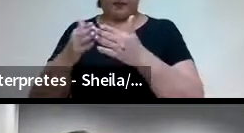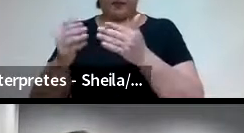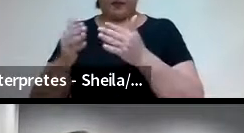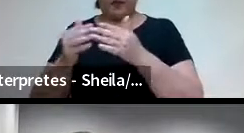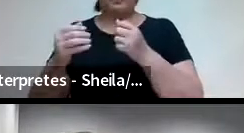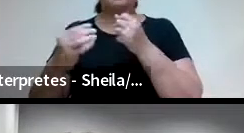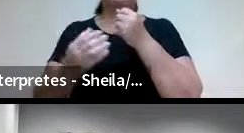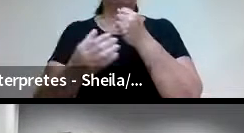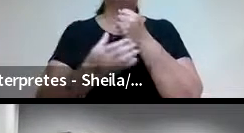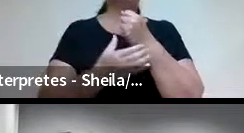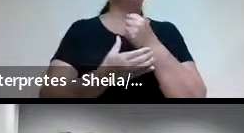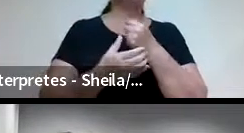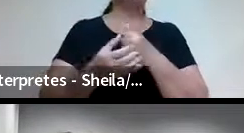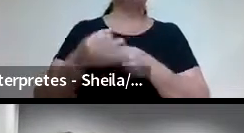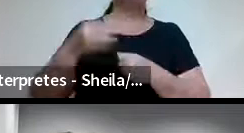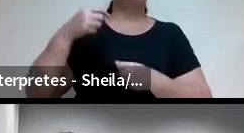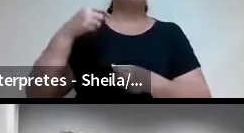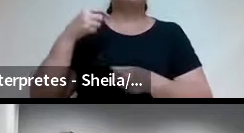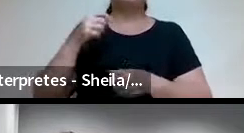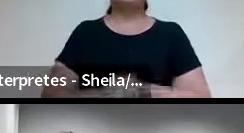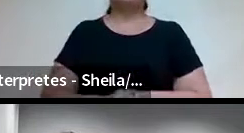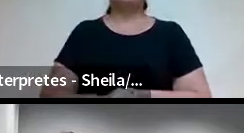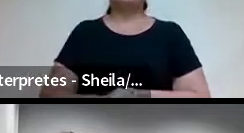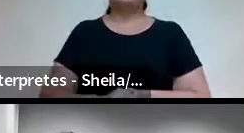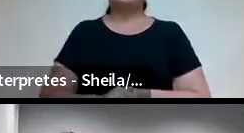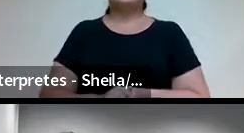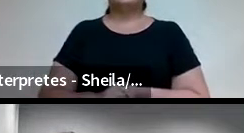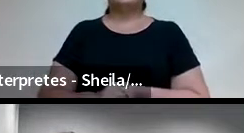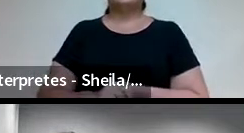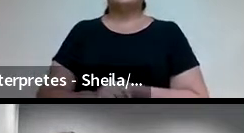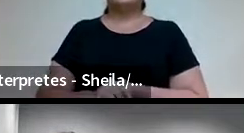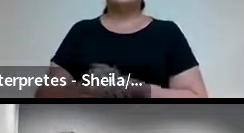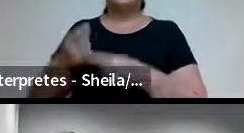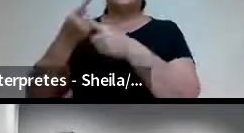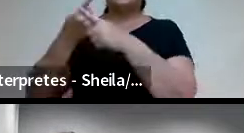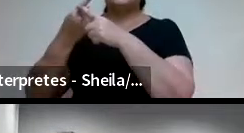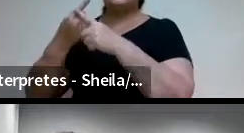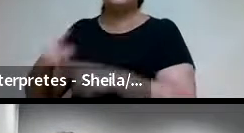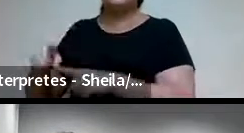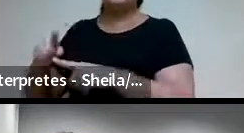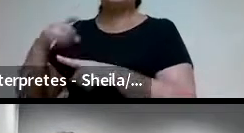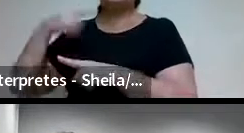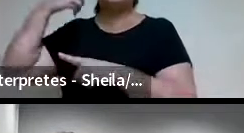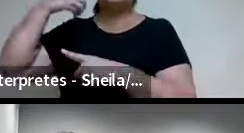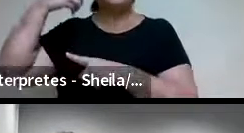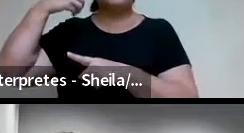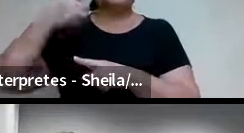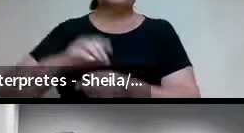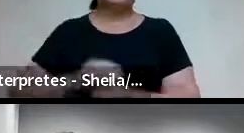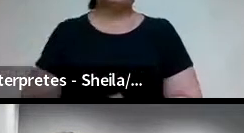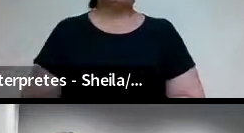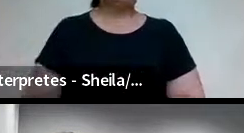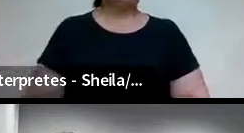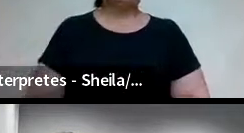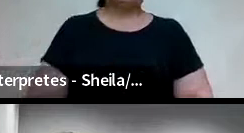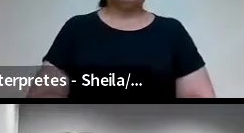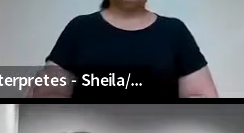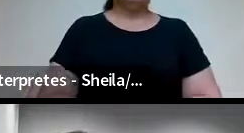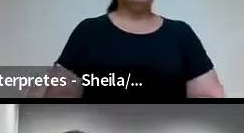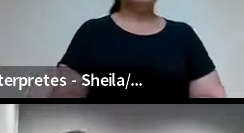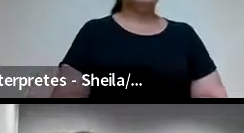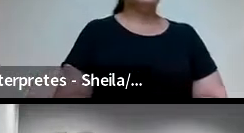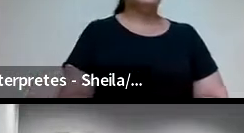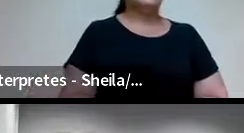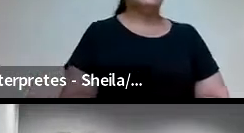oral nesse? Houve a desistência. Aprovado o relatório, Vossa Excelência, prossiga. Ok. No